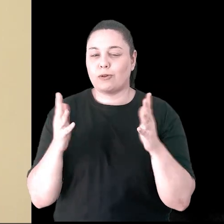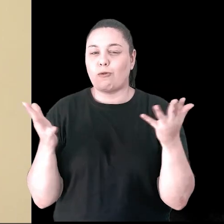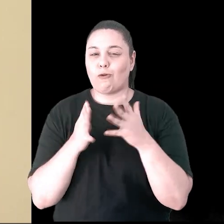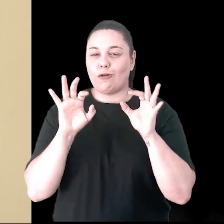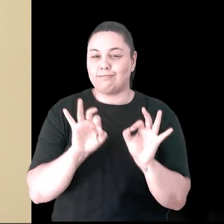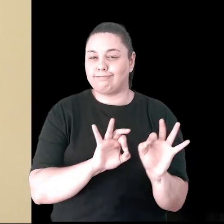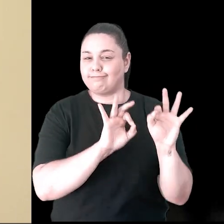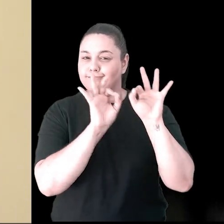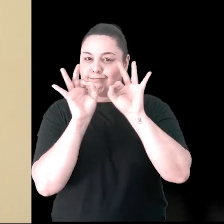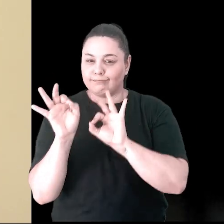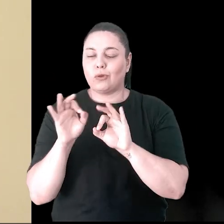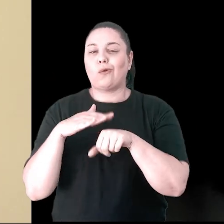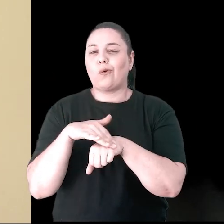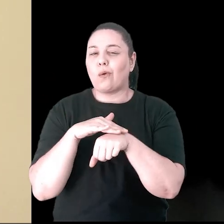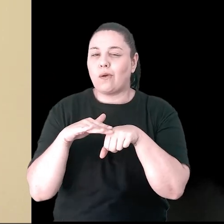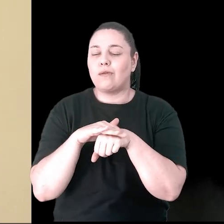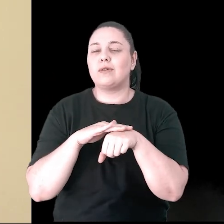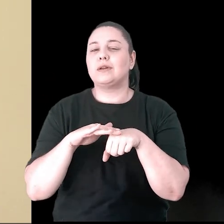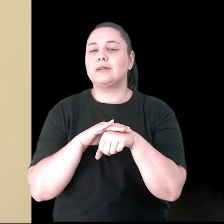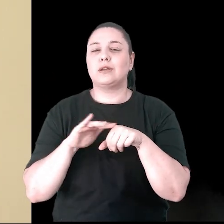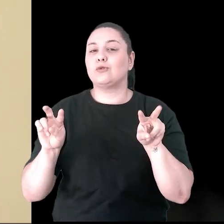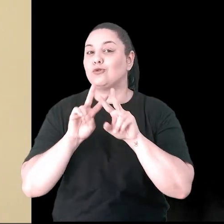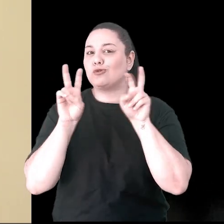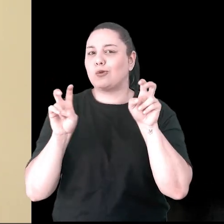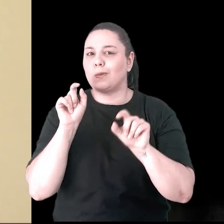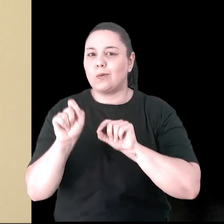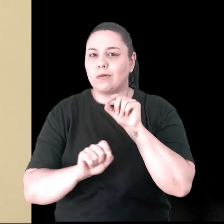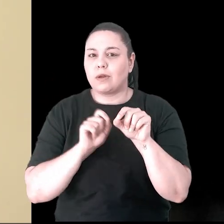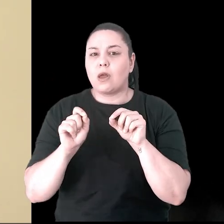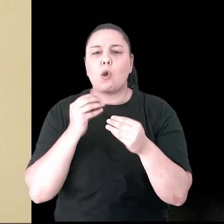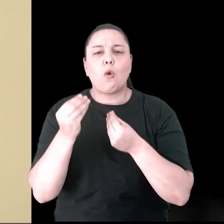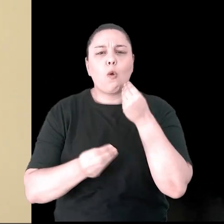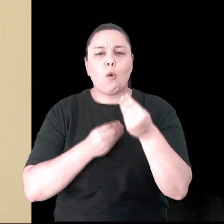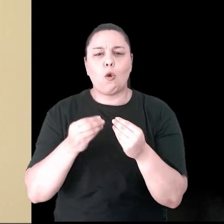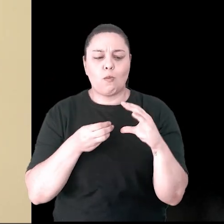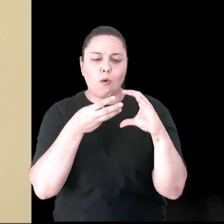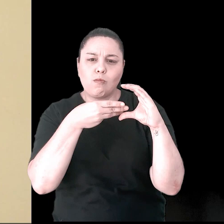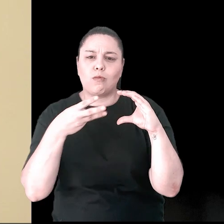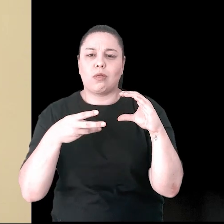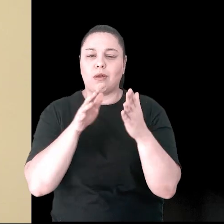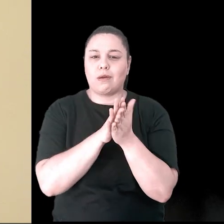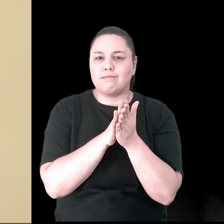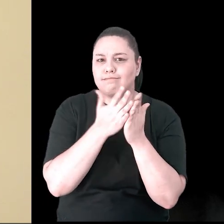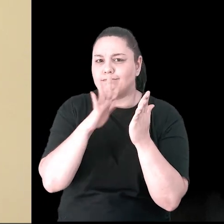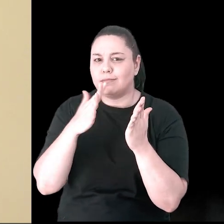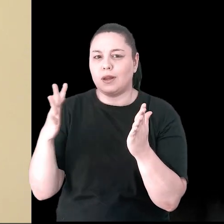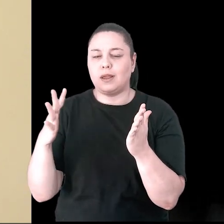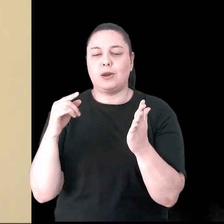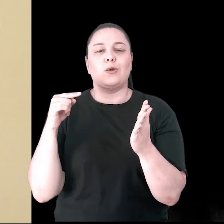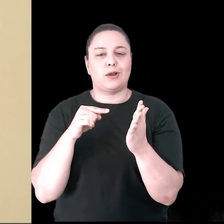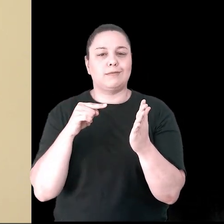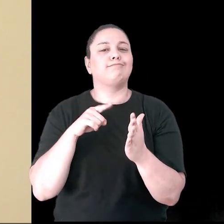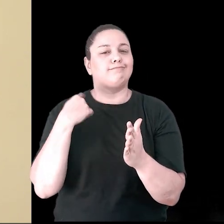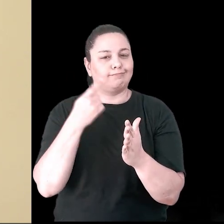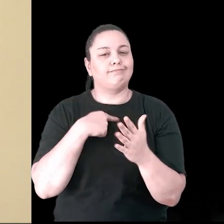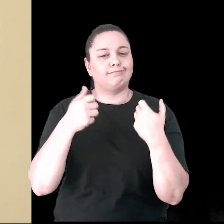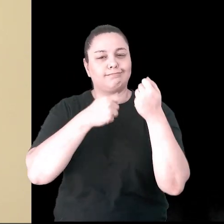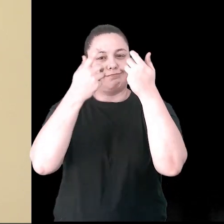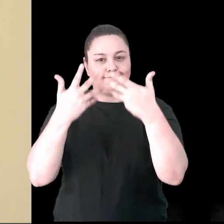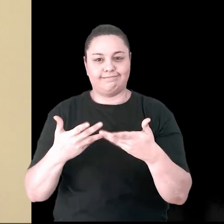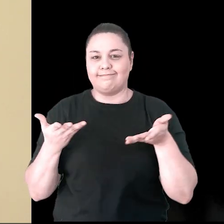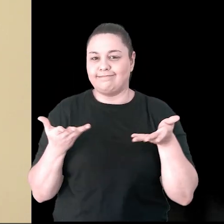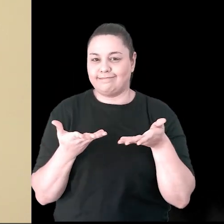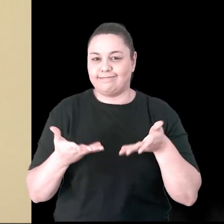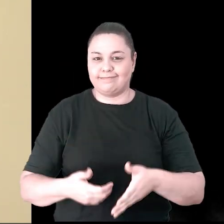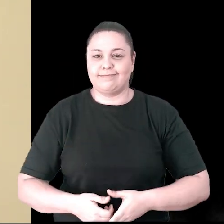Olá pessoal! No nosso episódio de hoje, vamos conversar um pouco sobre o desvendar das moléculas que brilham, fenômeno que